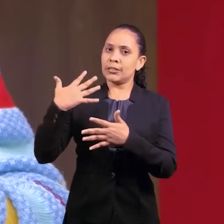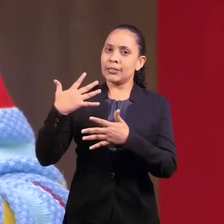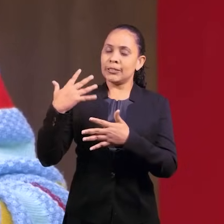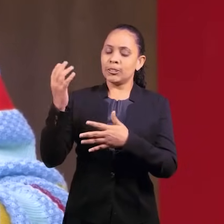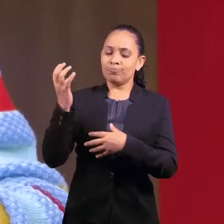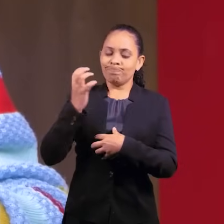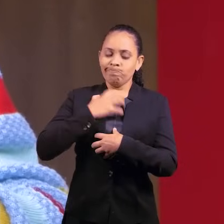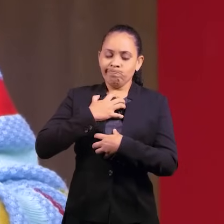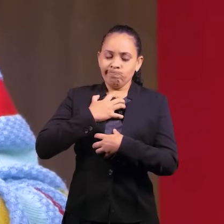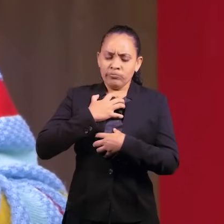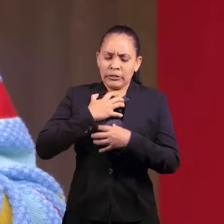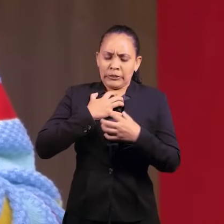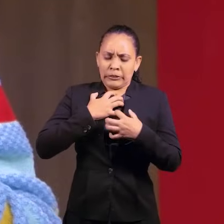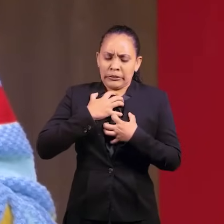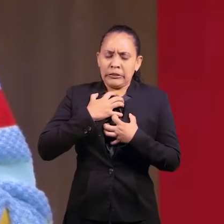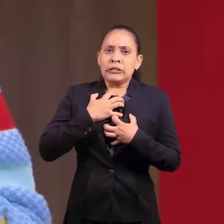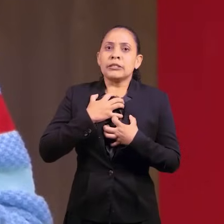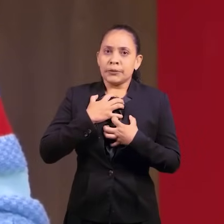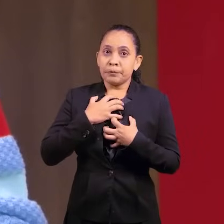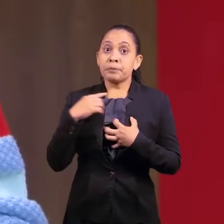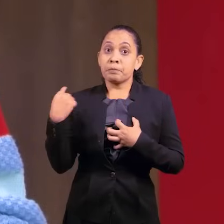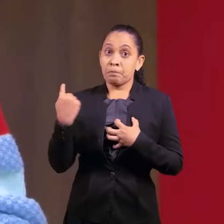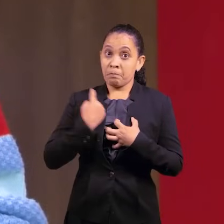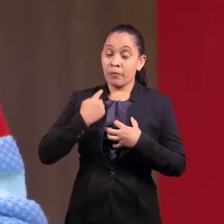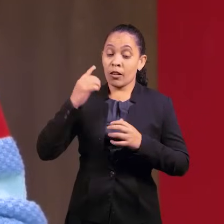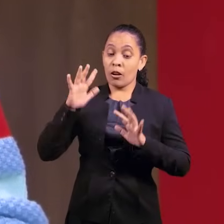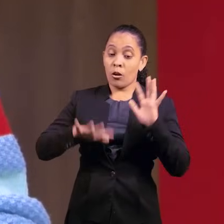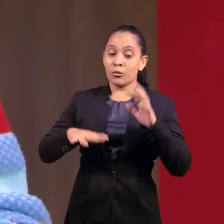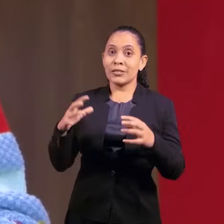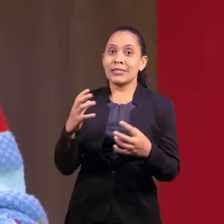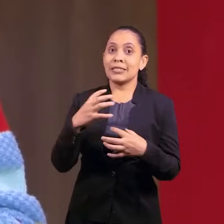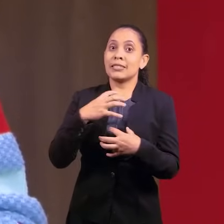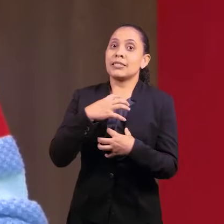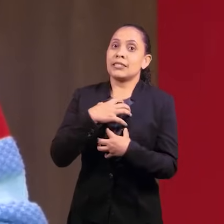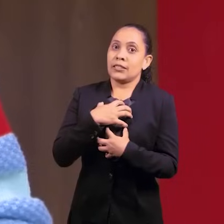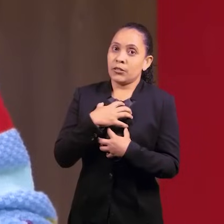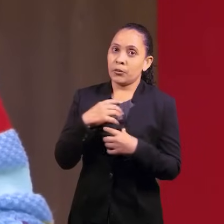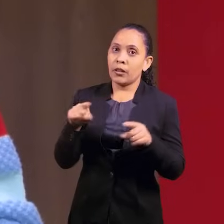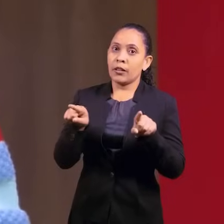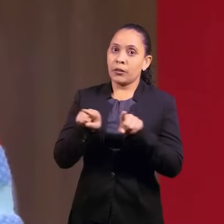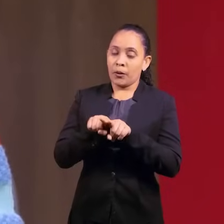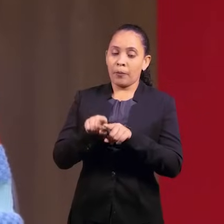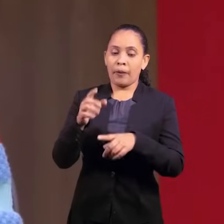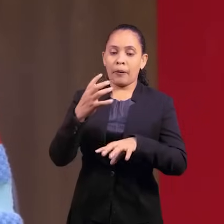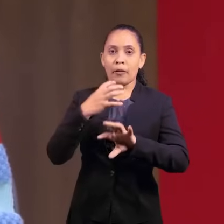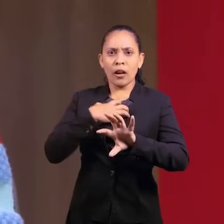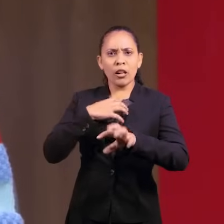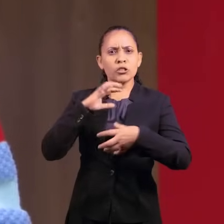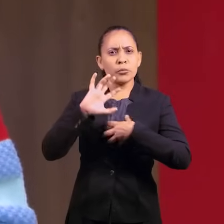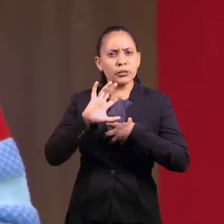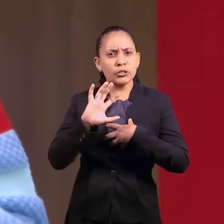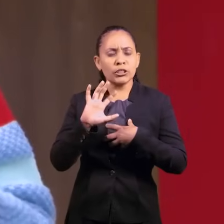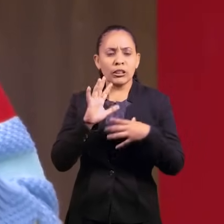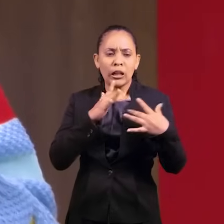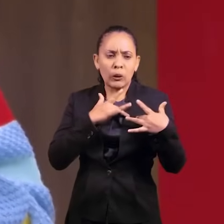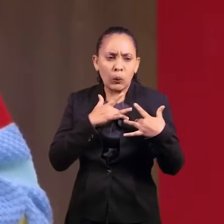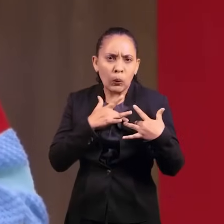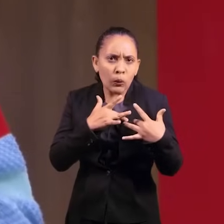perdão, a gente levar em conta alguns sentimentos, como a compaixão, o amor, porque